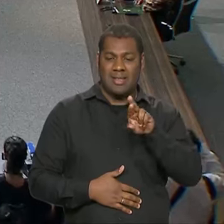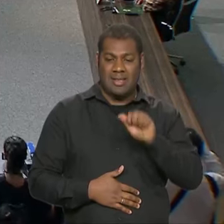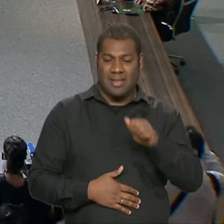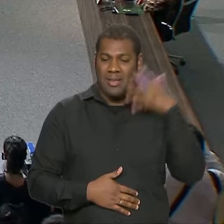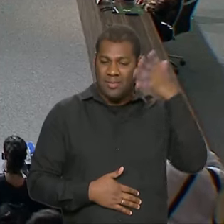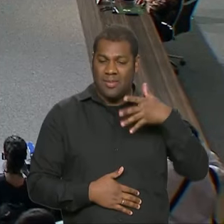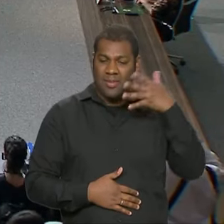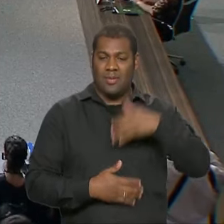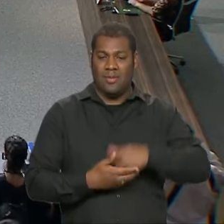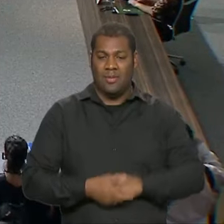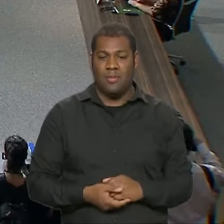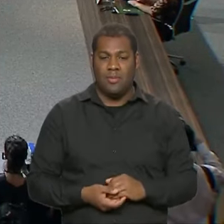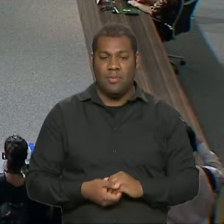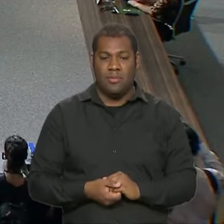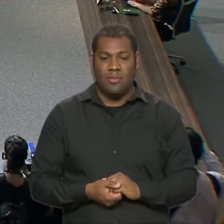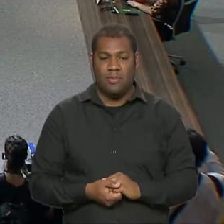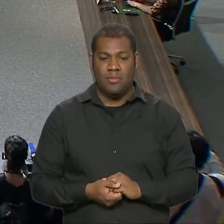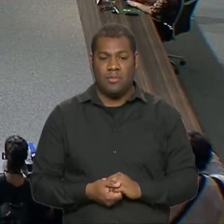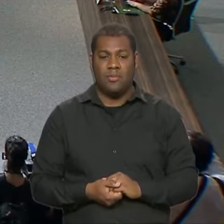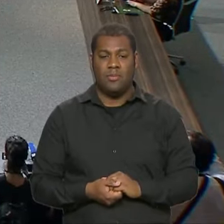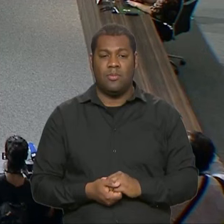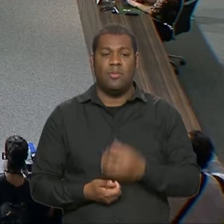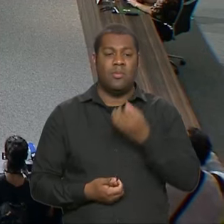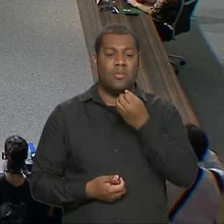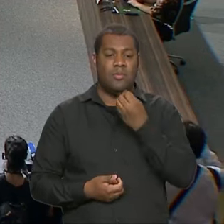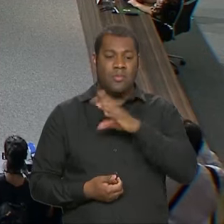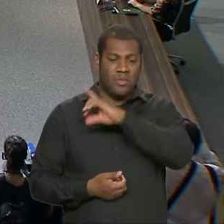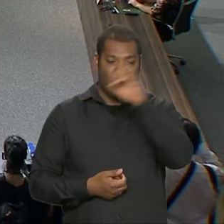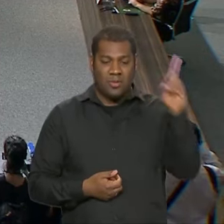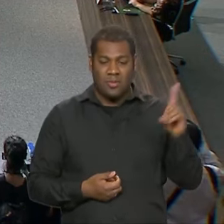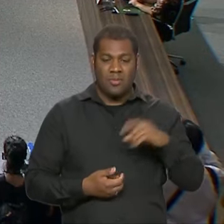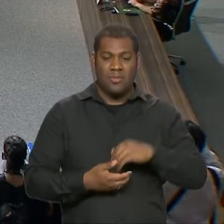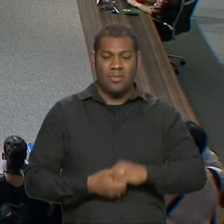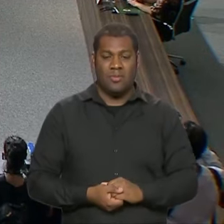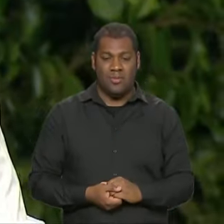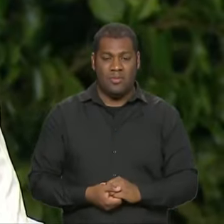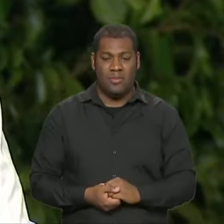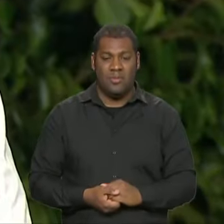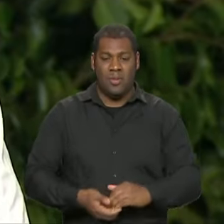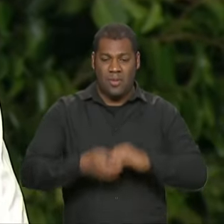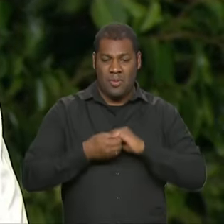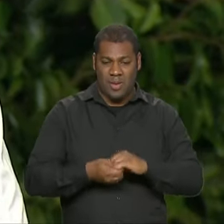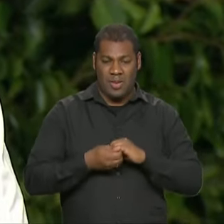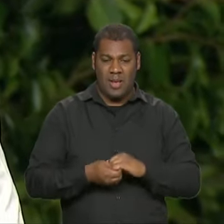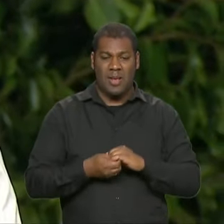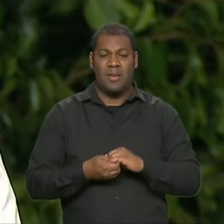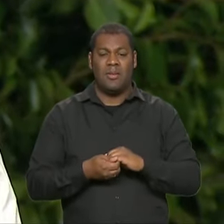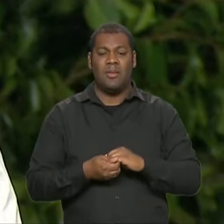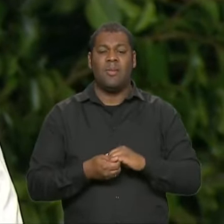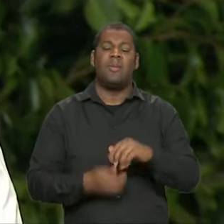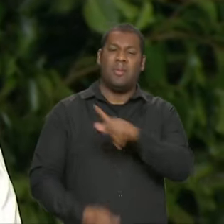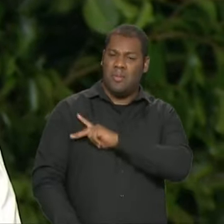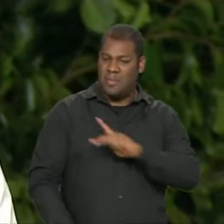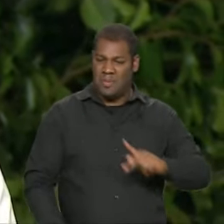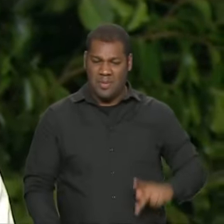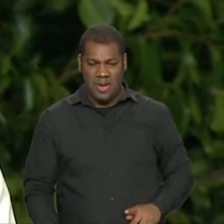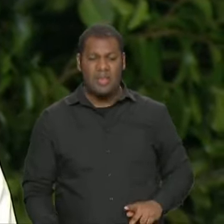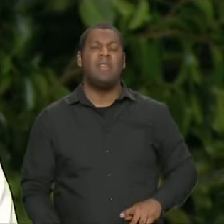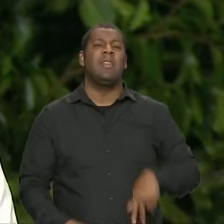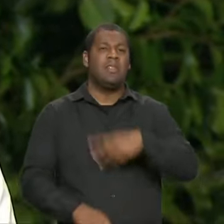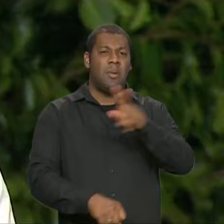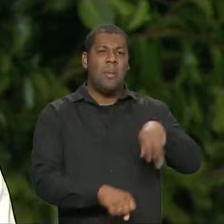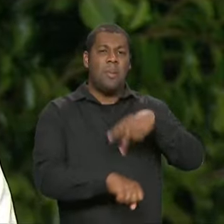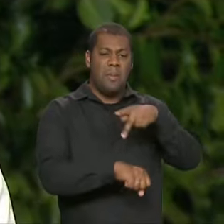Muchas gracias, muy buenos días. En principio, saludar a los excelentísimos señores presidentas, presidenta de los